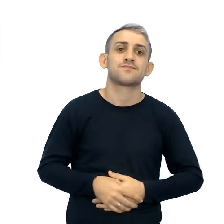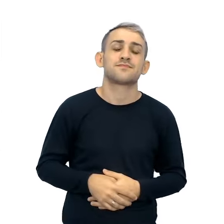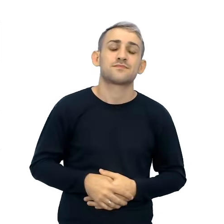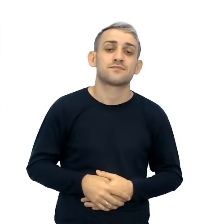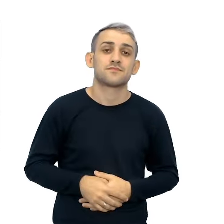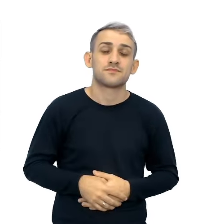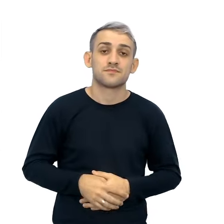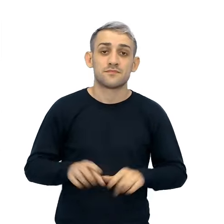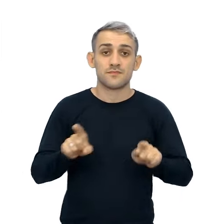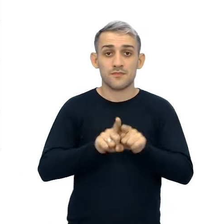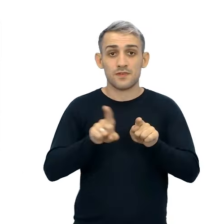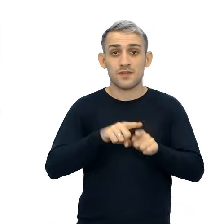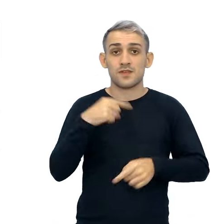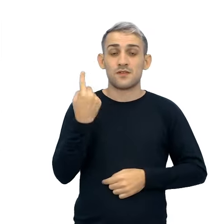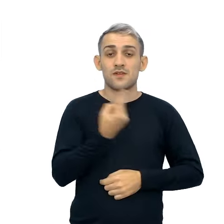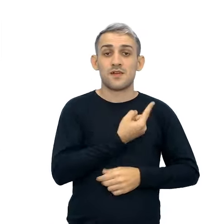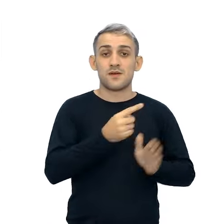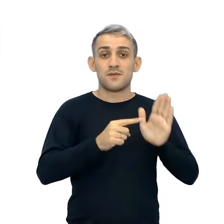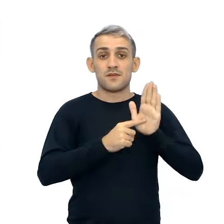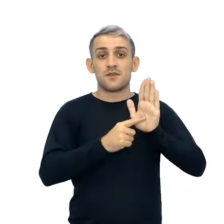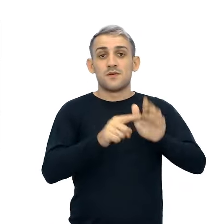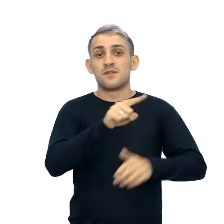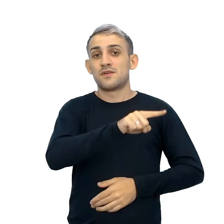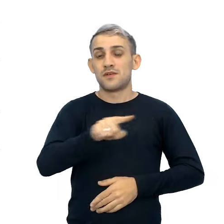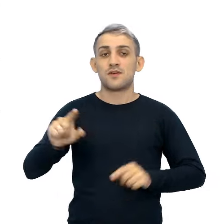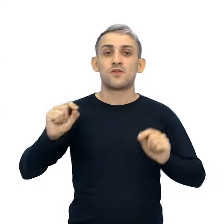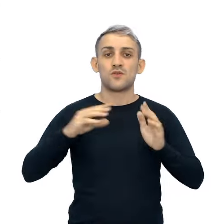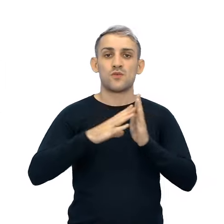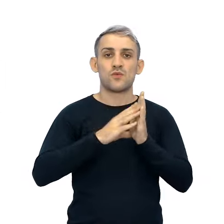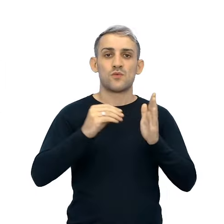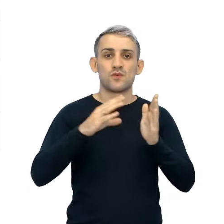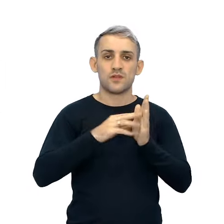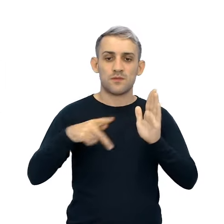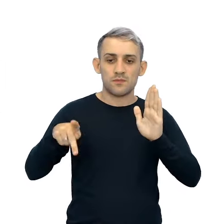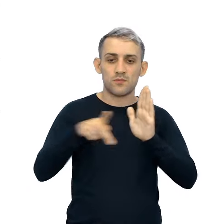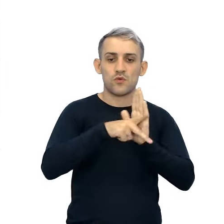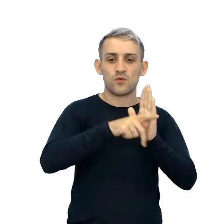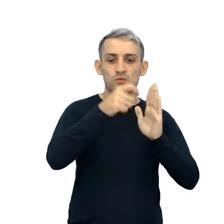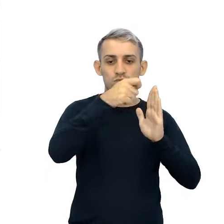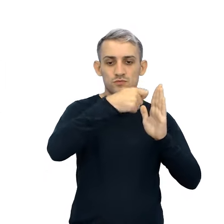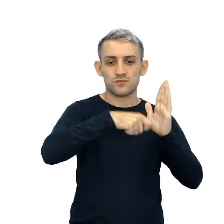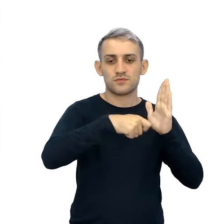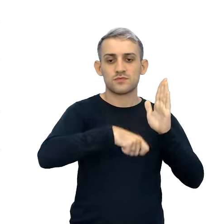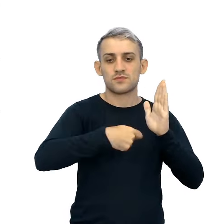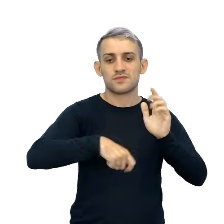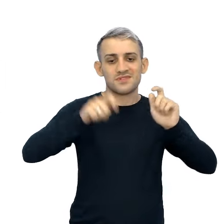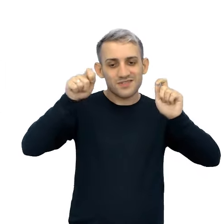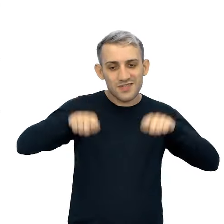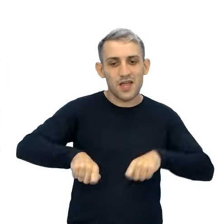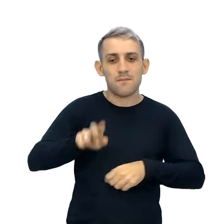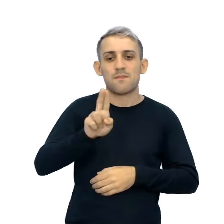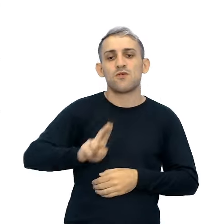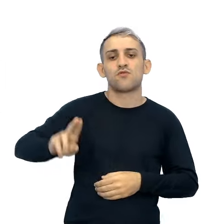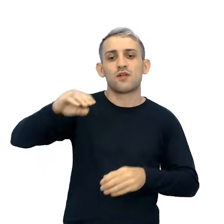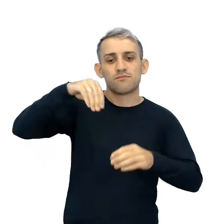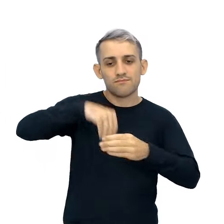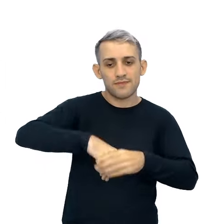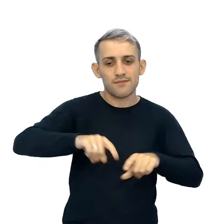E daí nós apresentamos para vocês um modelo de rubrica que pode ser usada na sala de aula